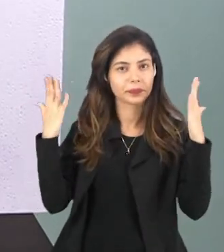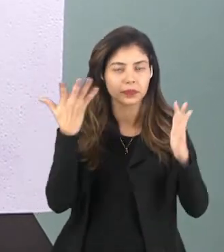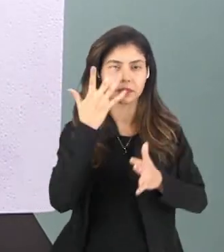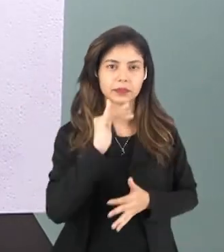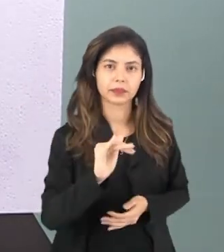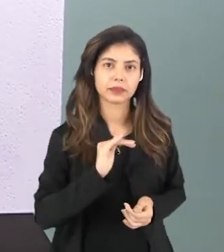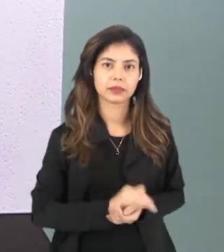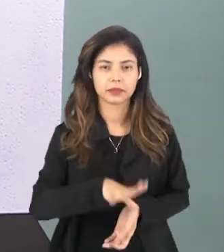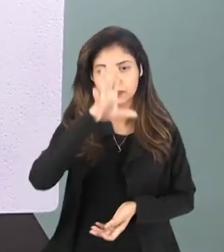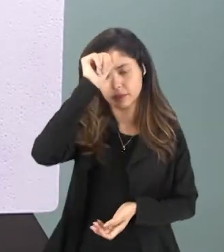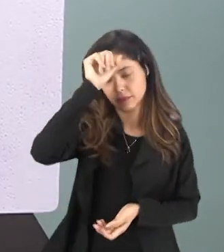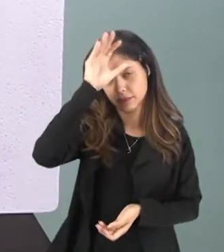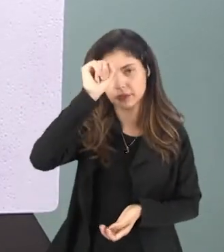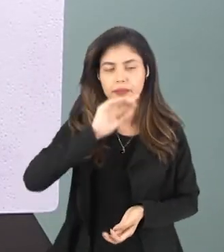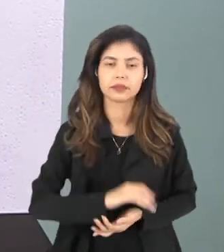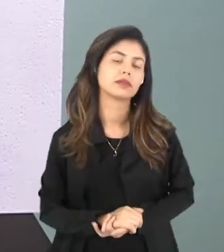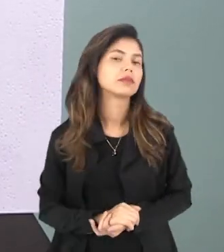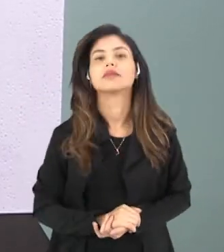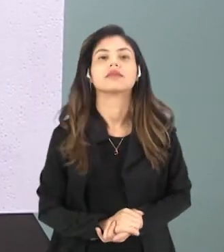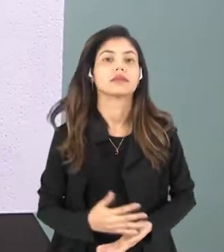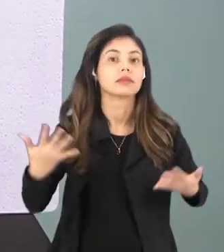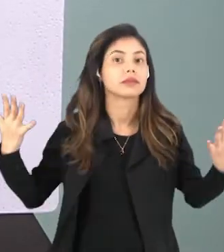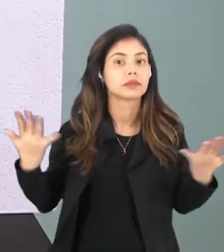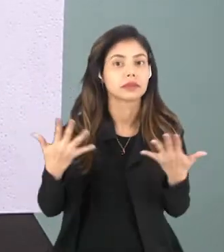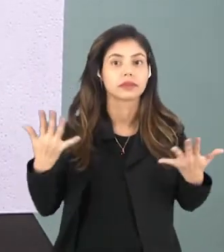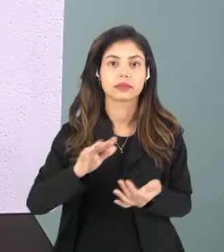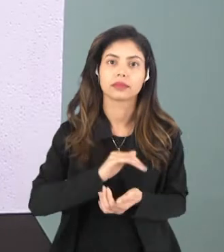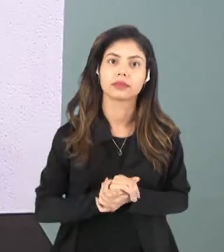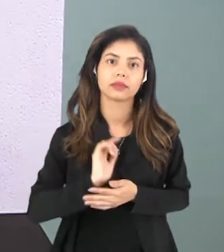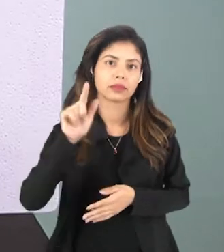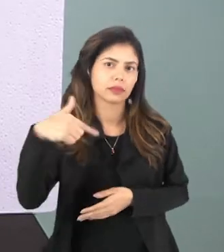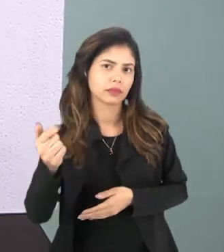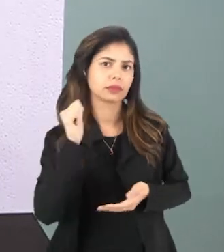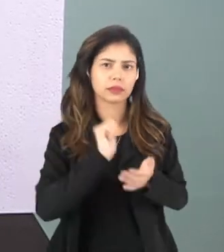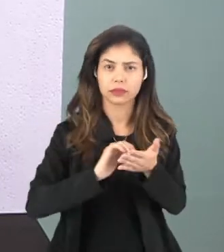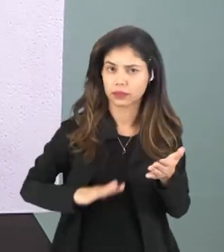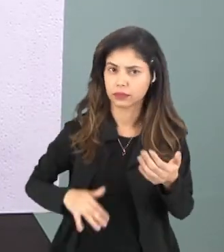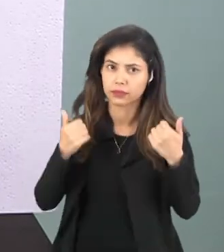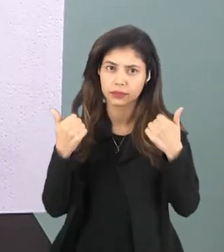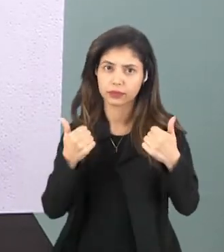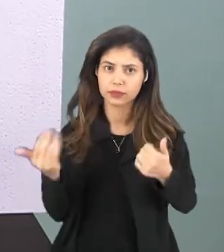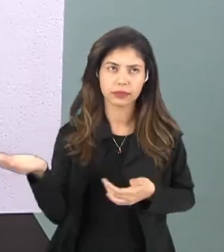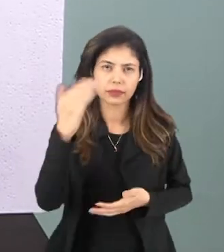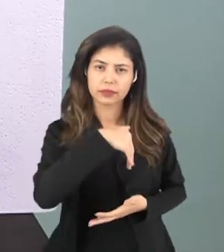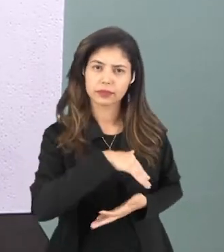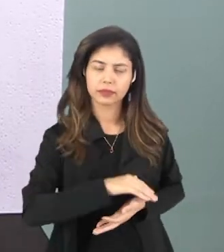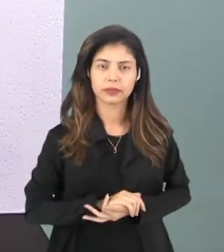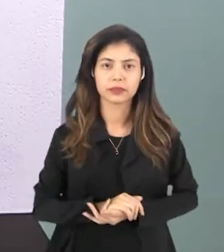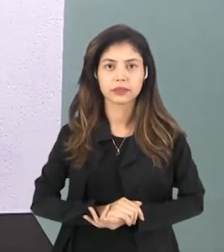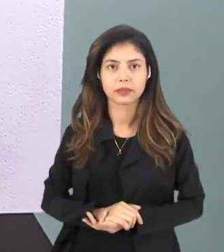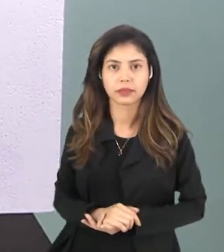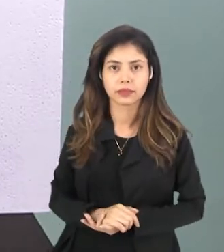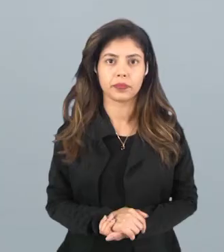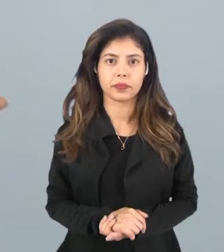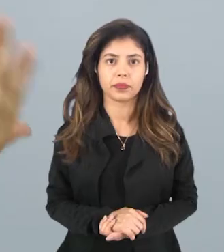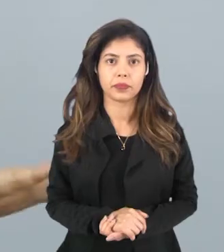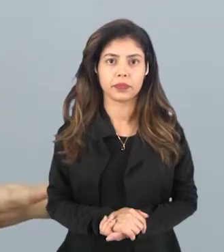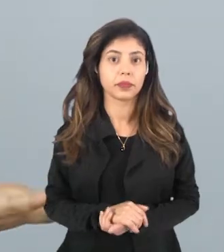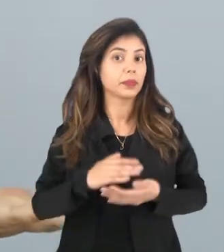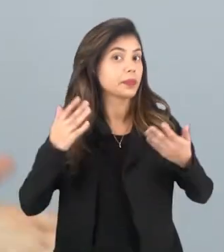criança Nós aprendemos e agora nós vamos para a próxima atividade vamos lá